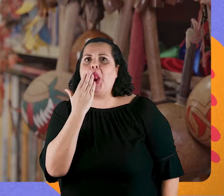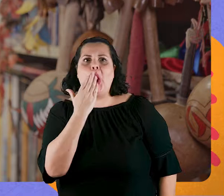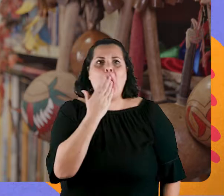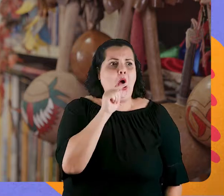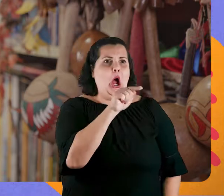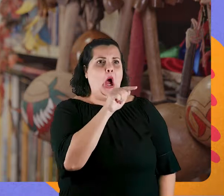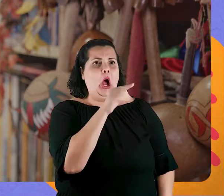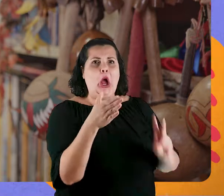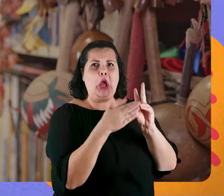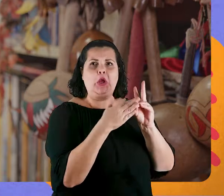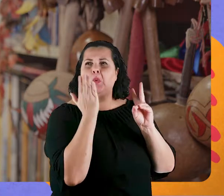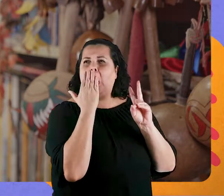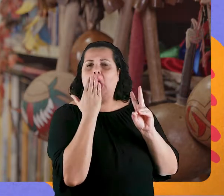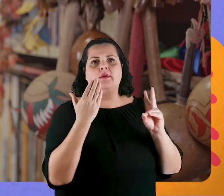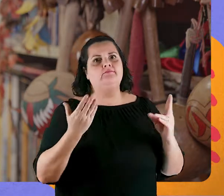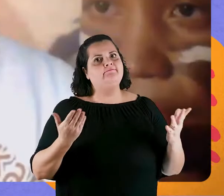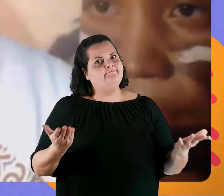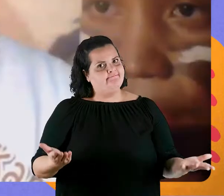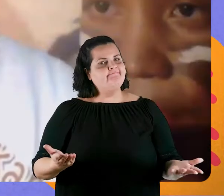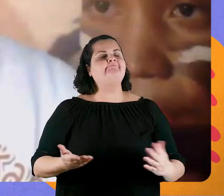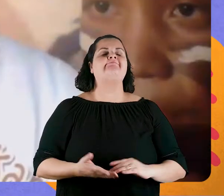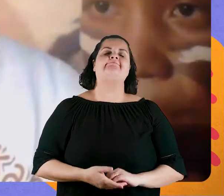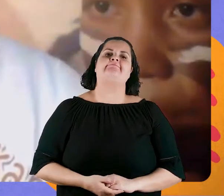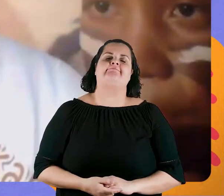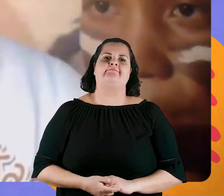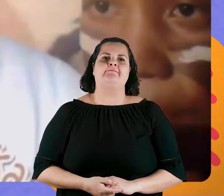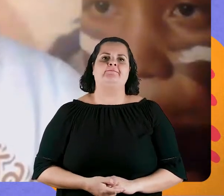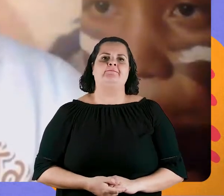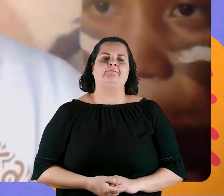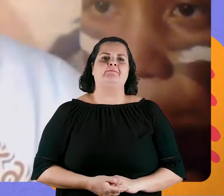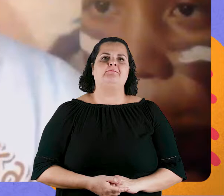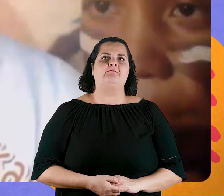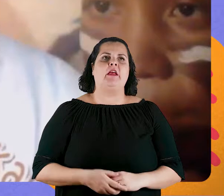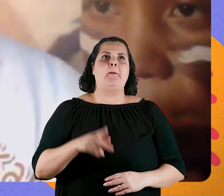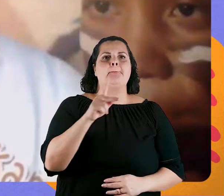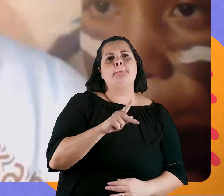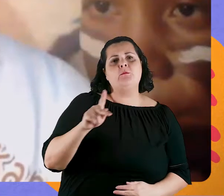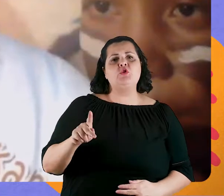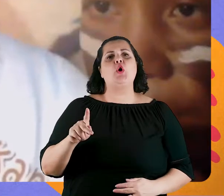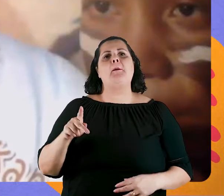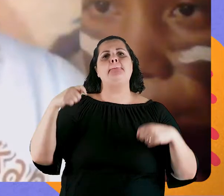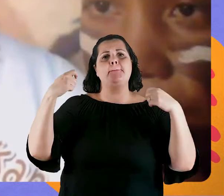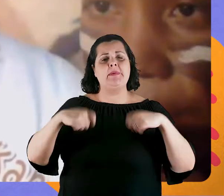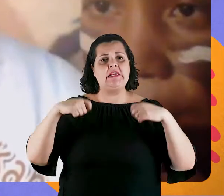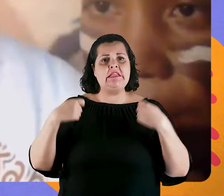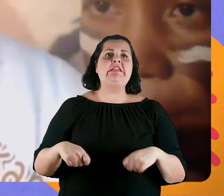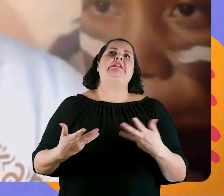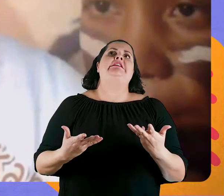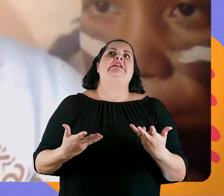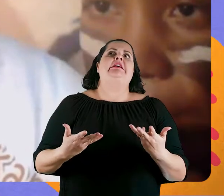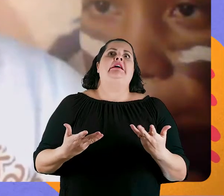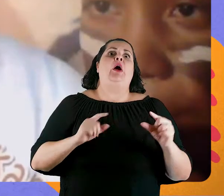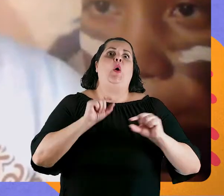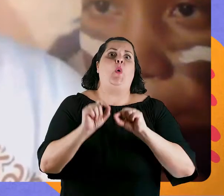Olha o índio, olha o índio. Os professores, as professoras, às vezes precisam, por força,